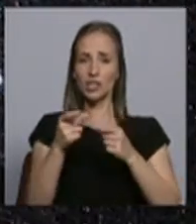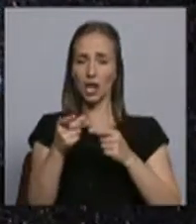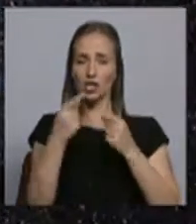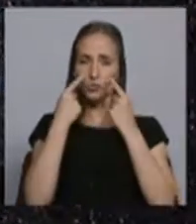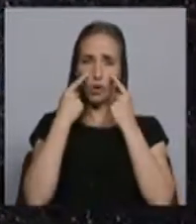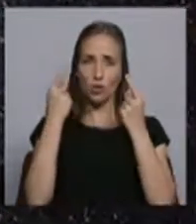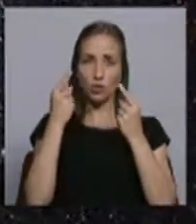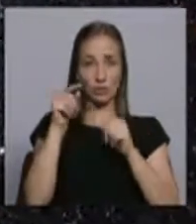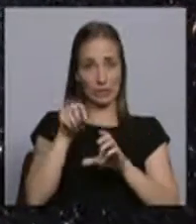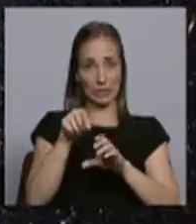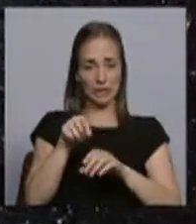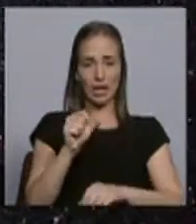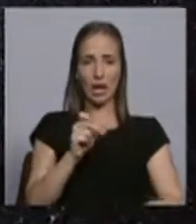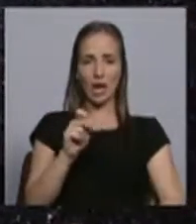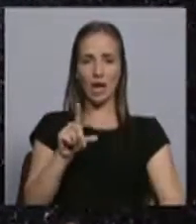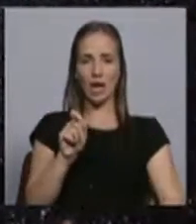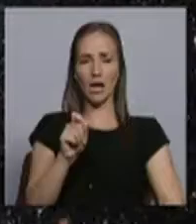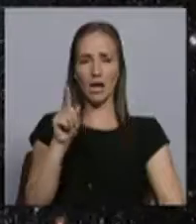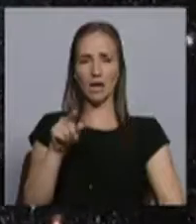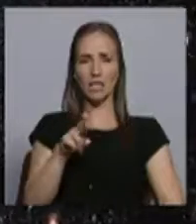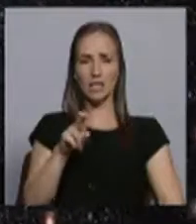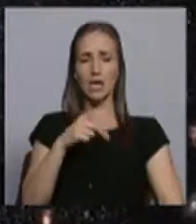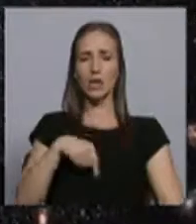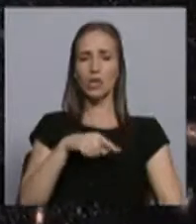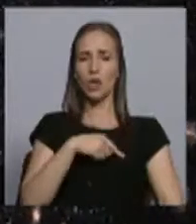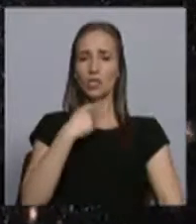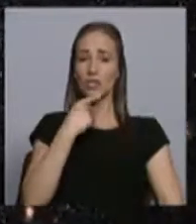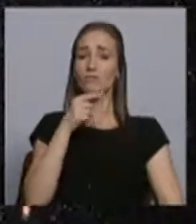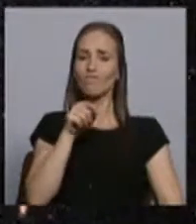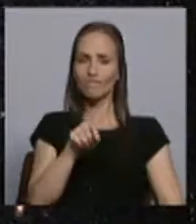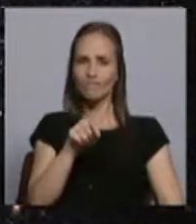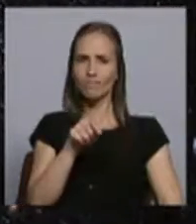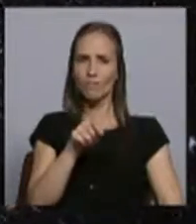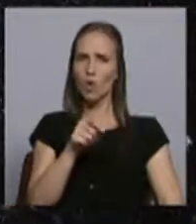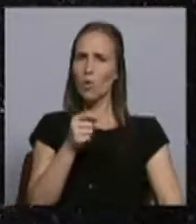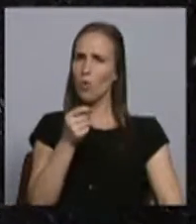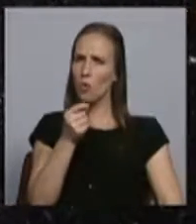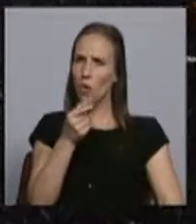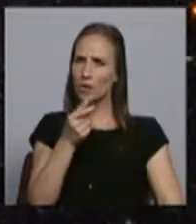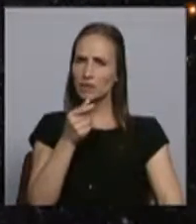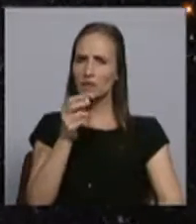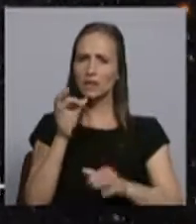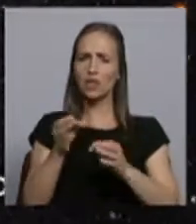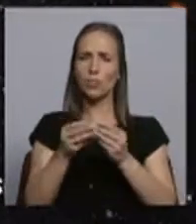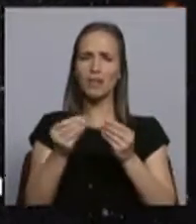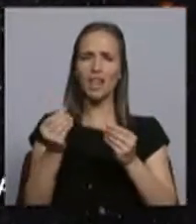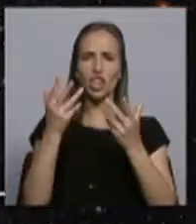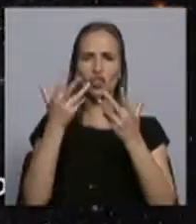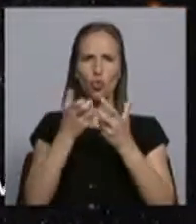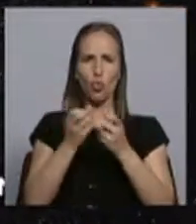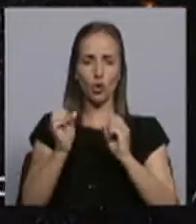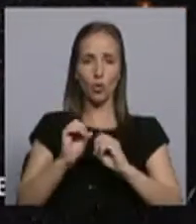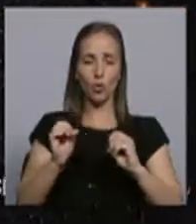nesta galáxia, nós fazemos esta afirmação. Esta galáxia praticamente não tem matéria escura. Bem, o